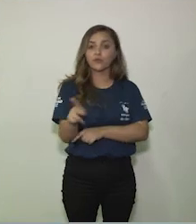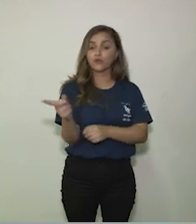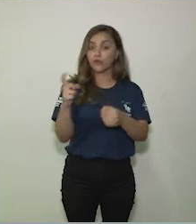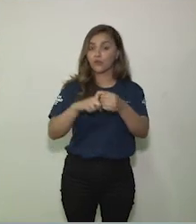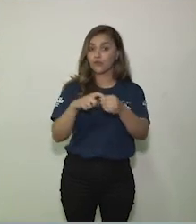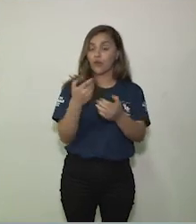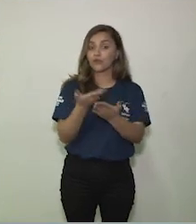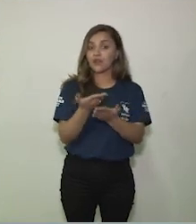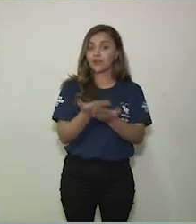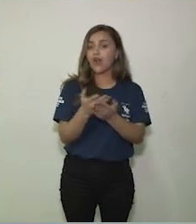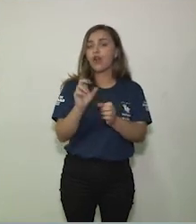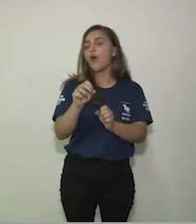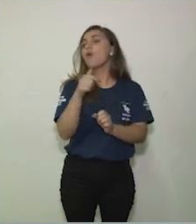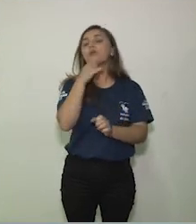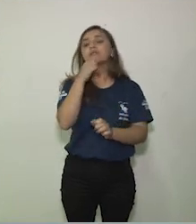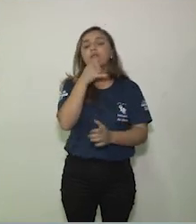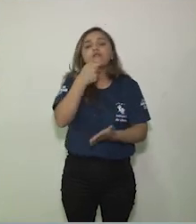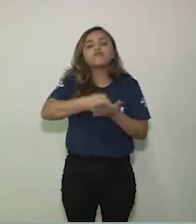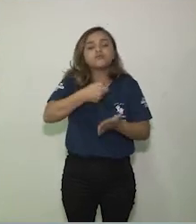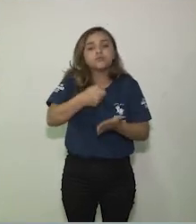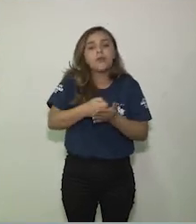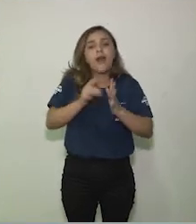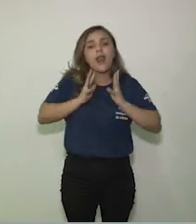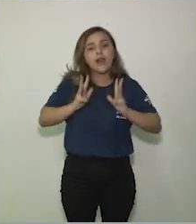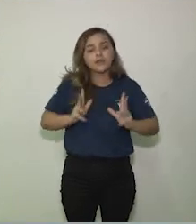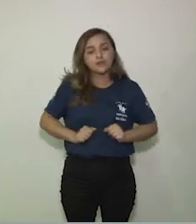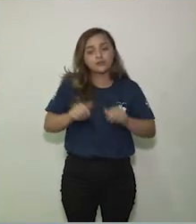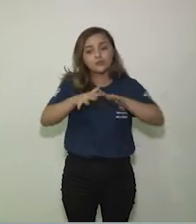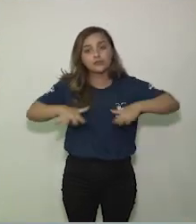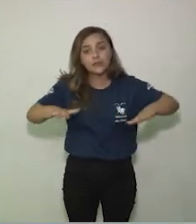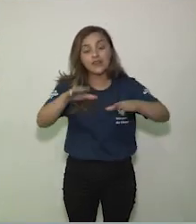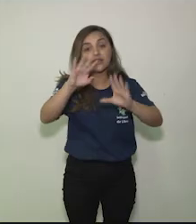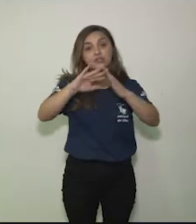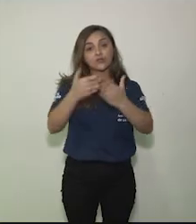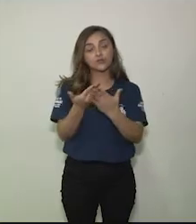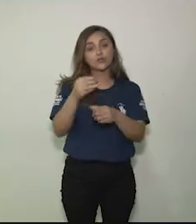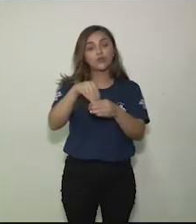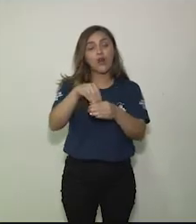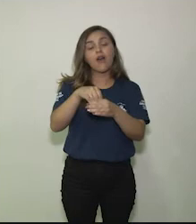de limpeza para ampliação dos cuidados nas escolas municipais?